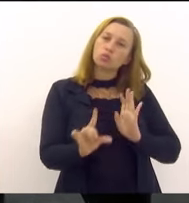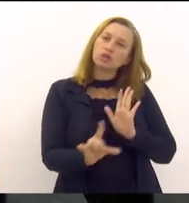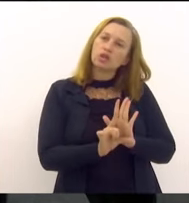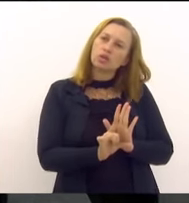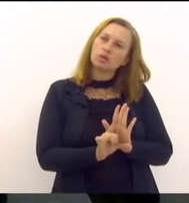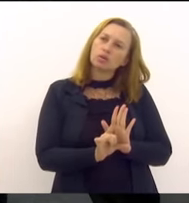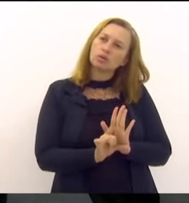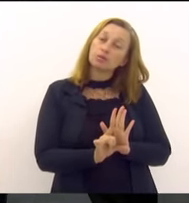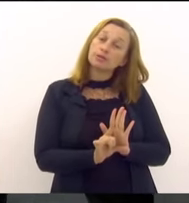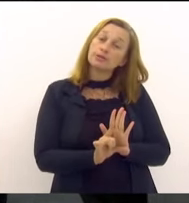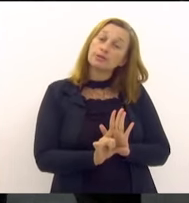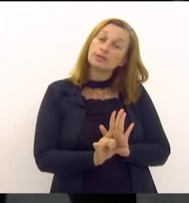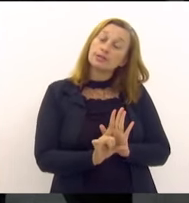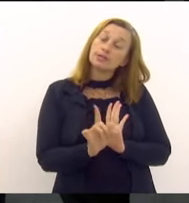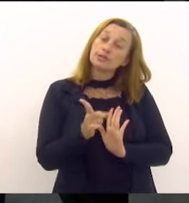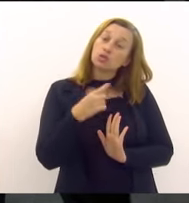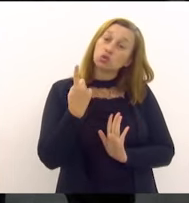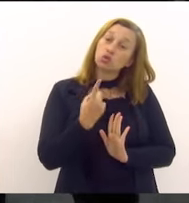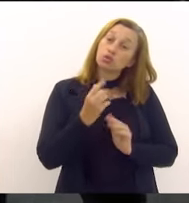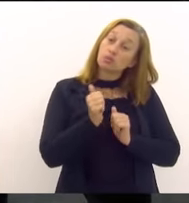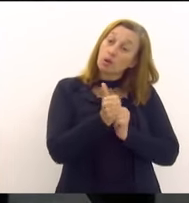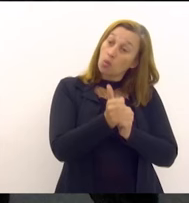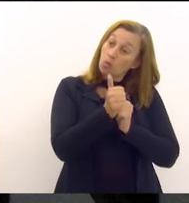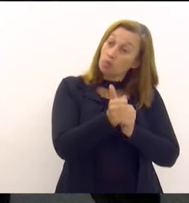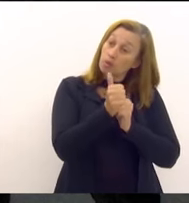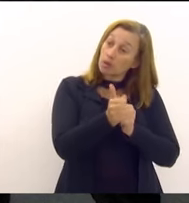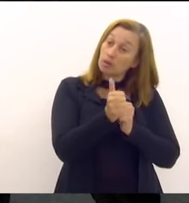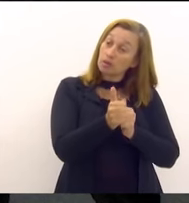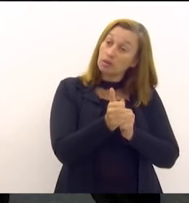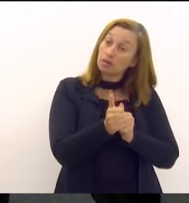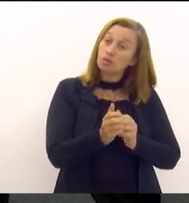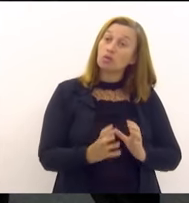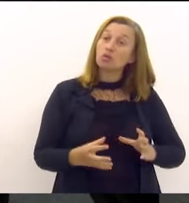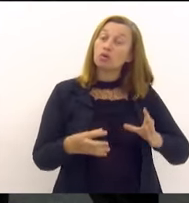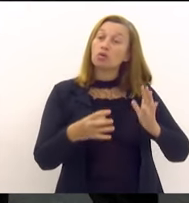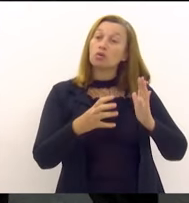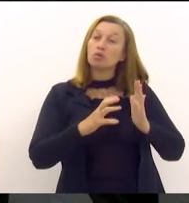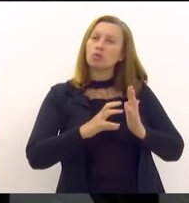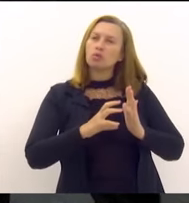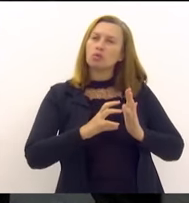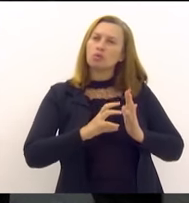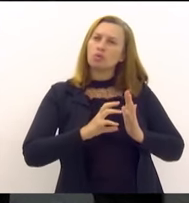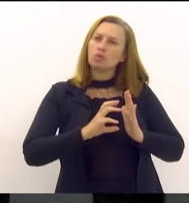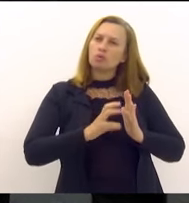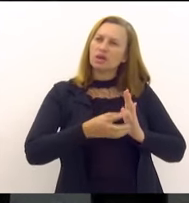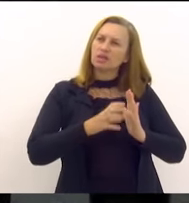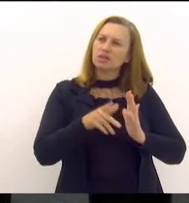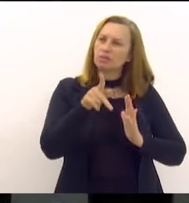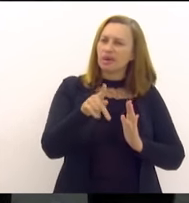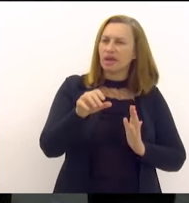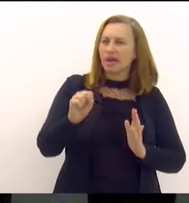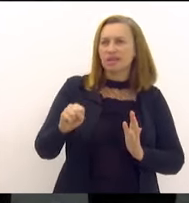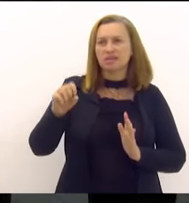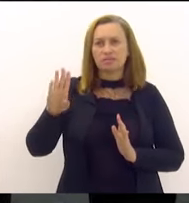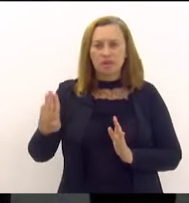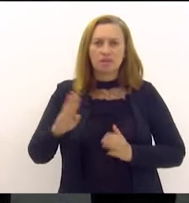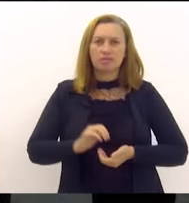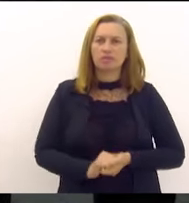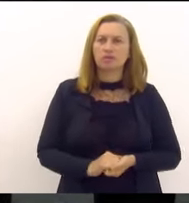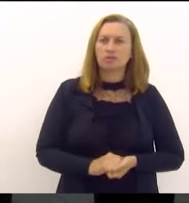uma conveniência. E nós vamos acompanhar a bancada do PSB o sentimento da maior parte